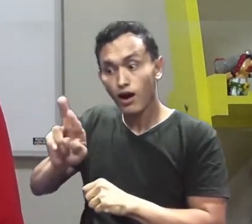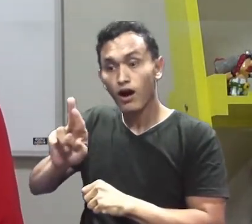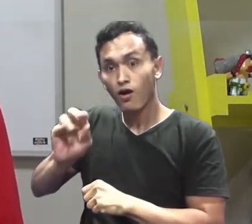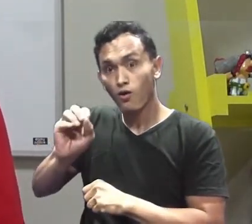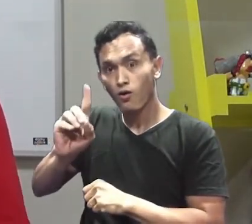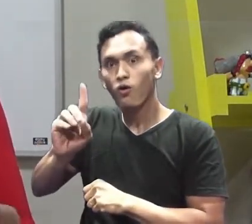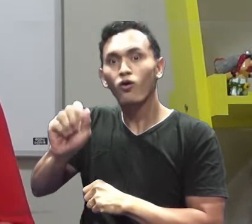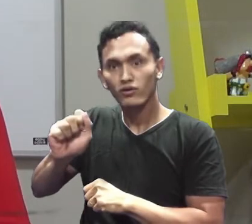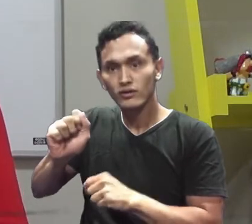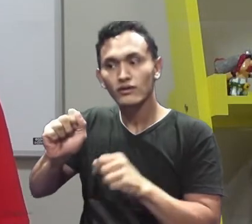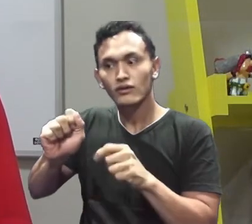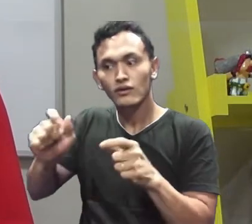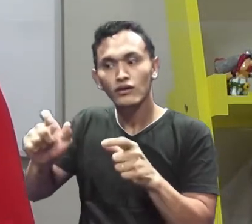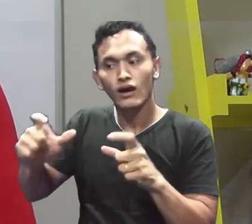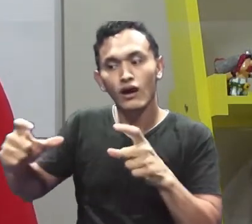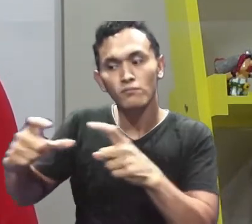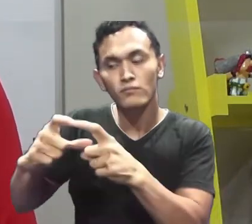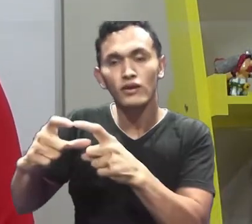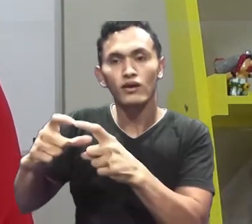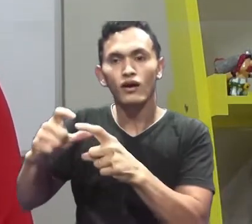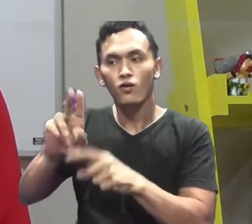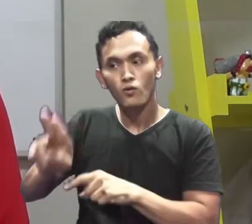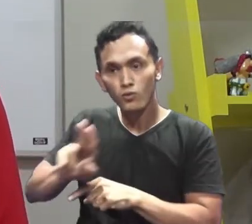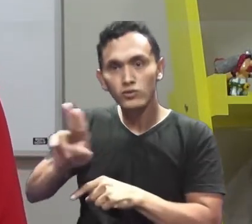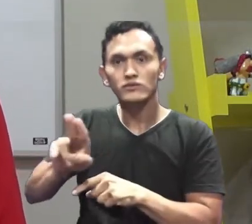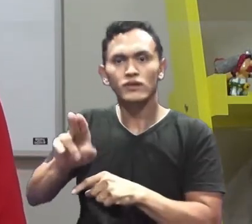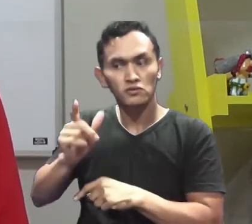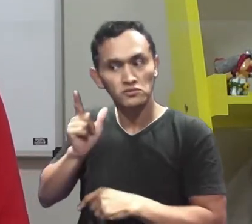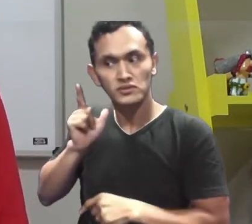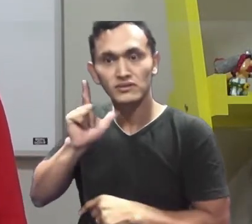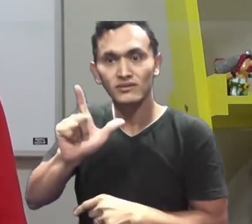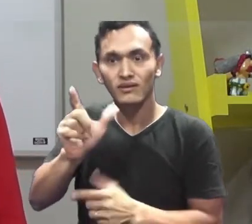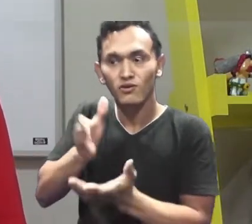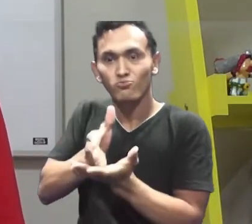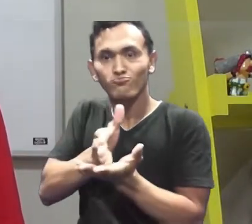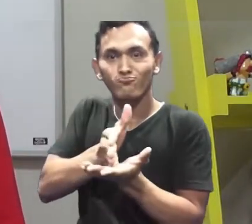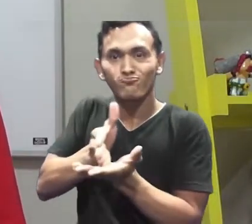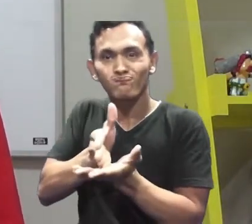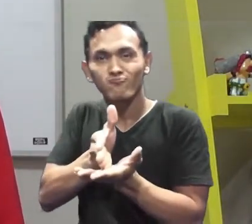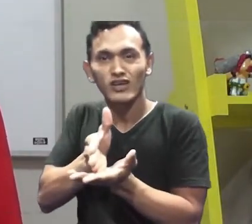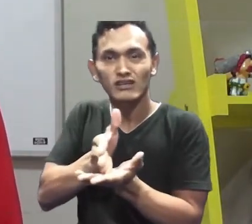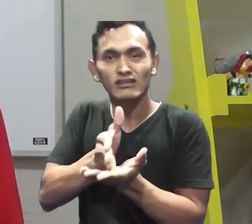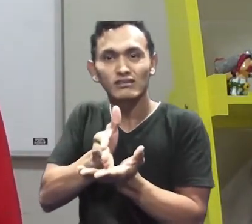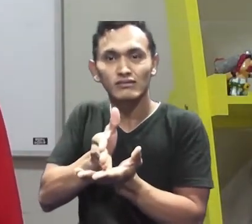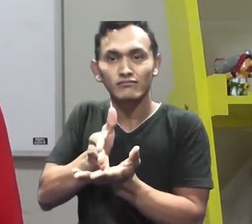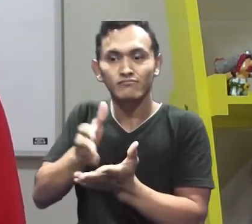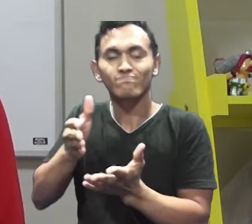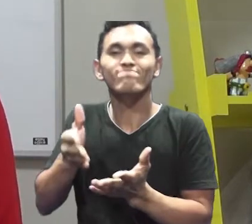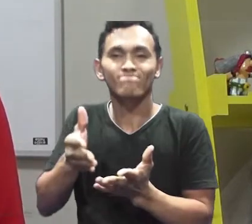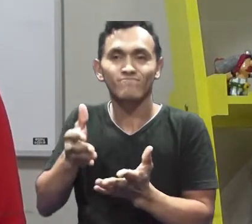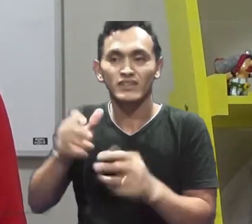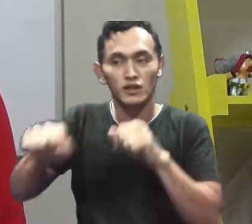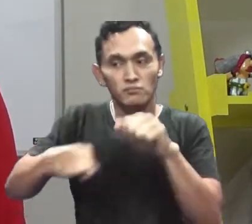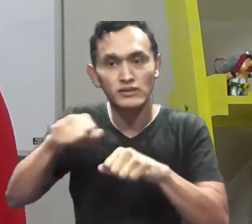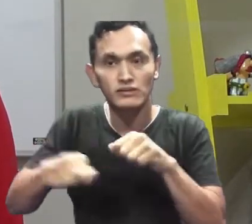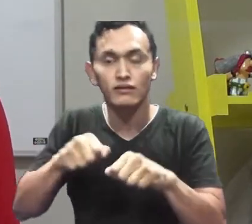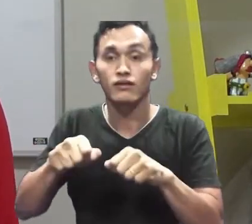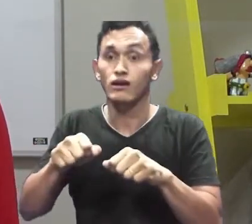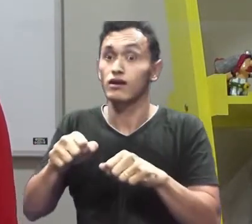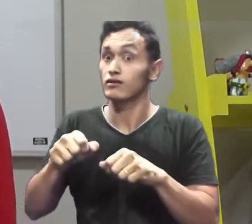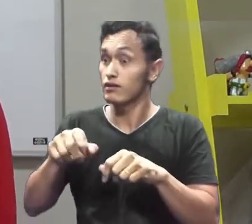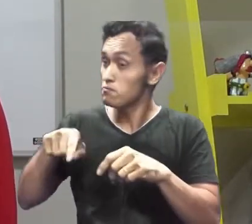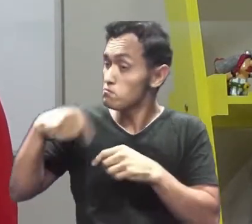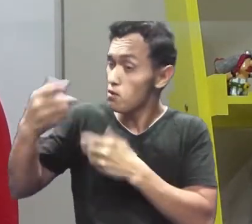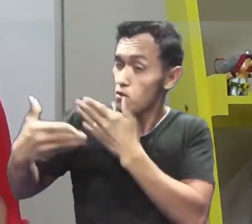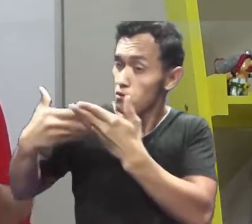ela serve na zona de desenvolvimento proximal para ela adquirir esse movimento, né, de equilíbrio. Depois,